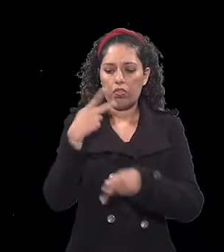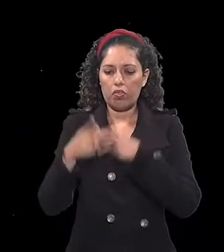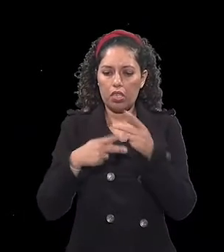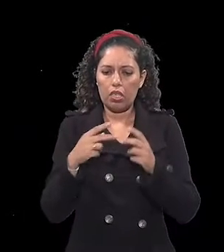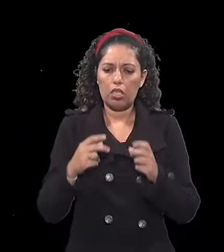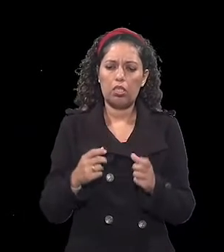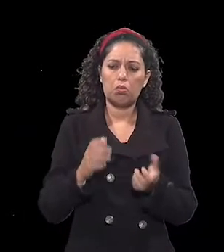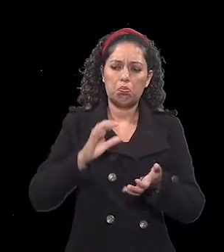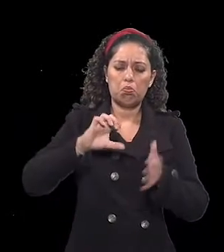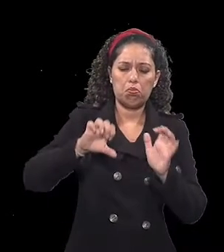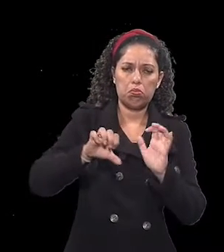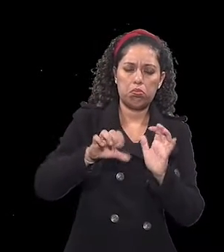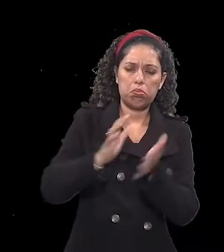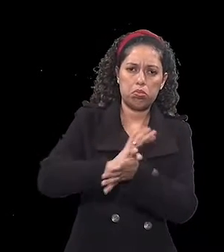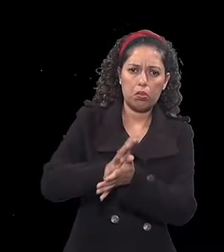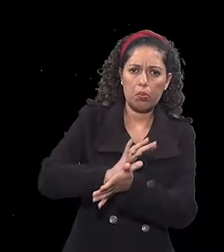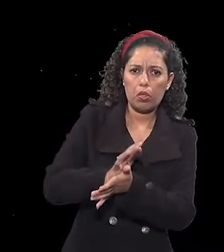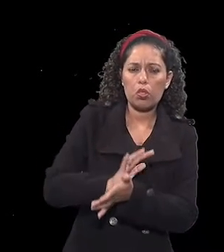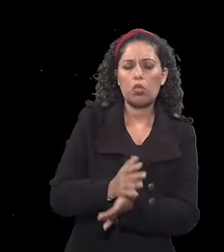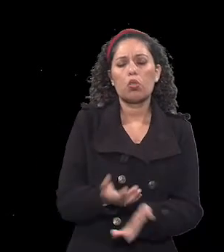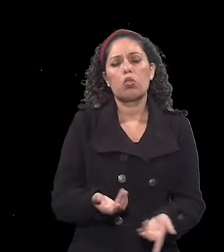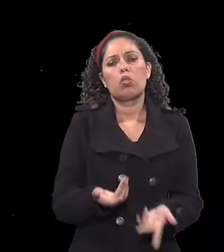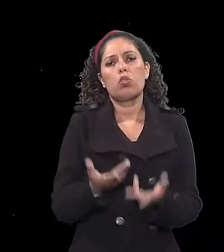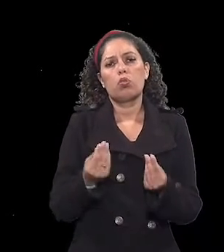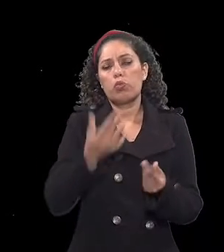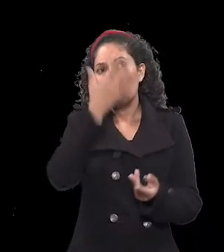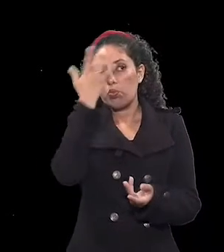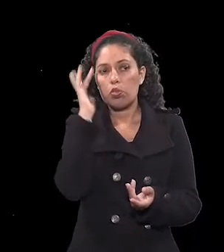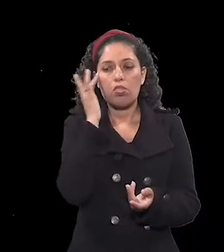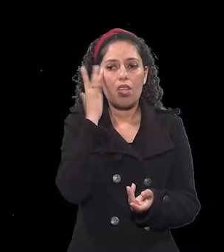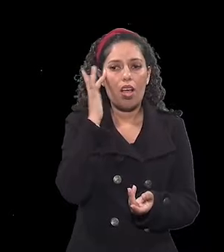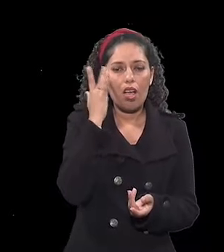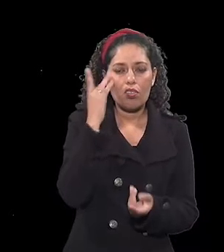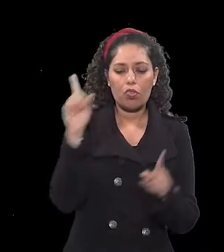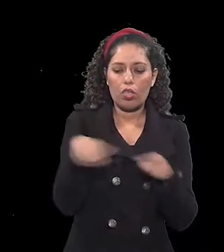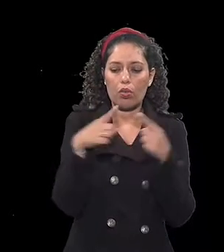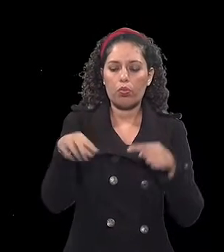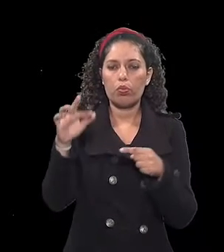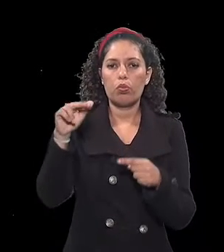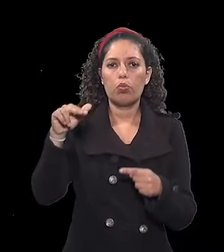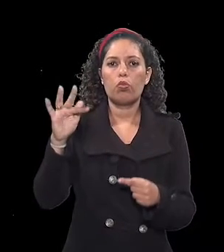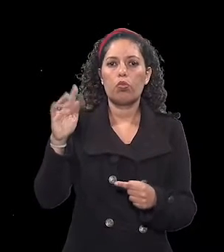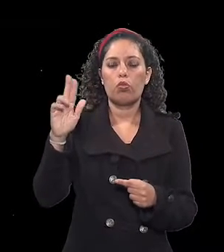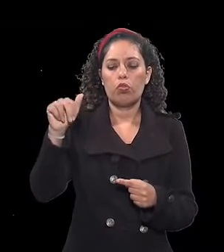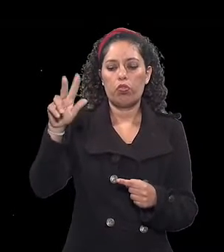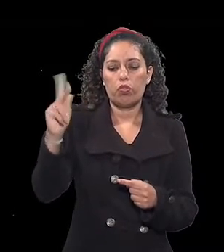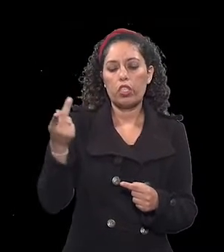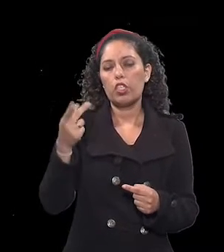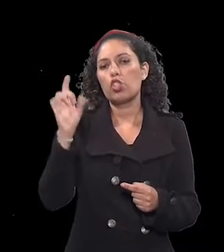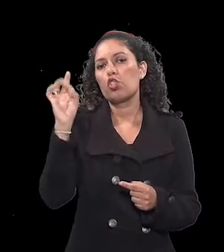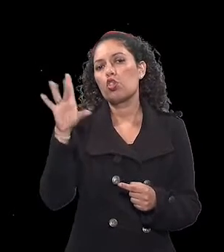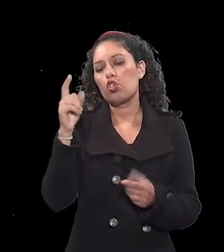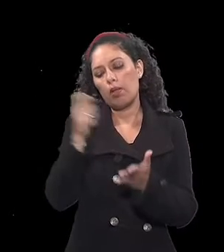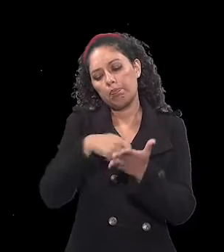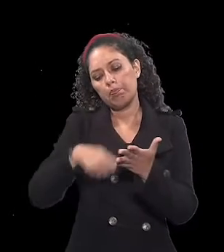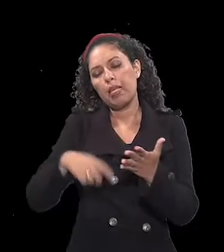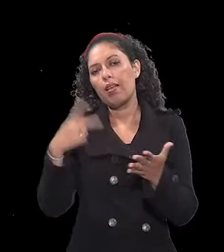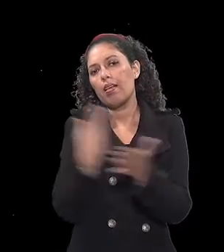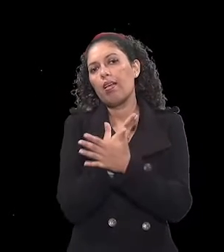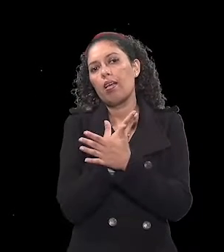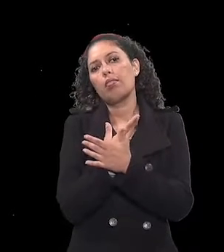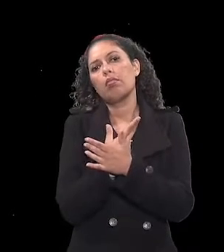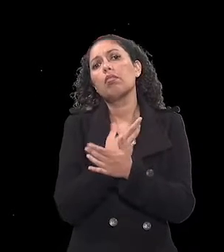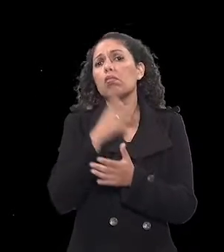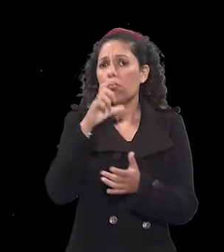da criminalização, alguns criaram a ilusão de que é simplesmente, única e exclusivamente por questão da linguagem. Né? Ainda